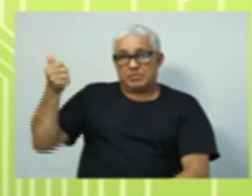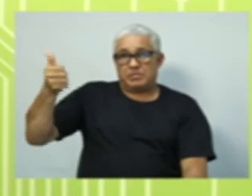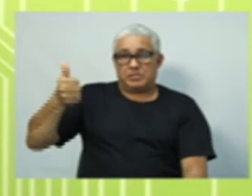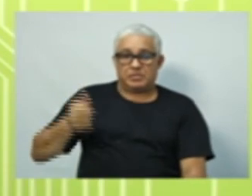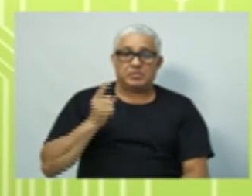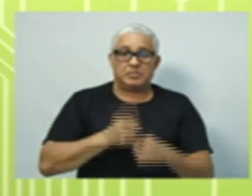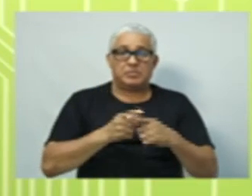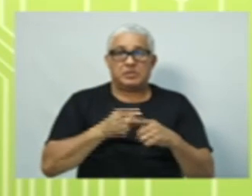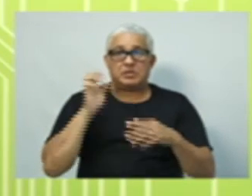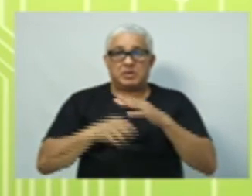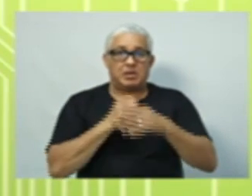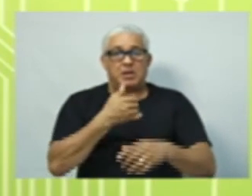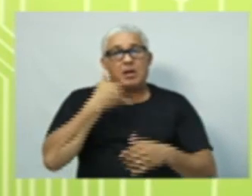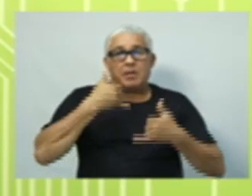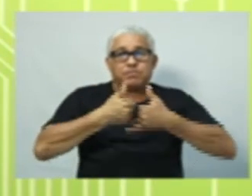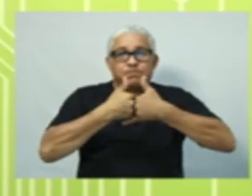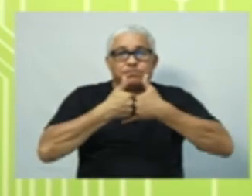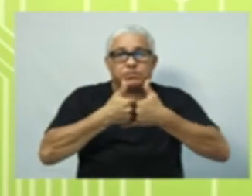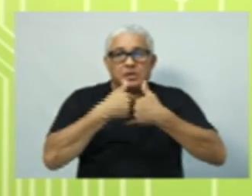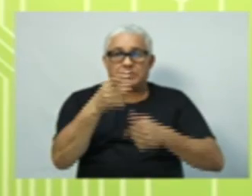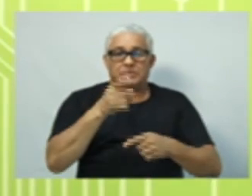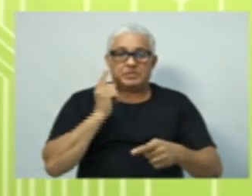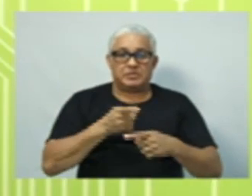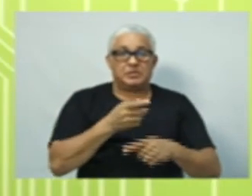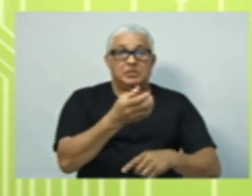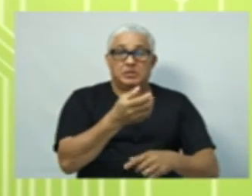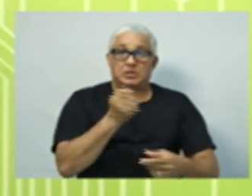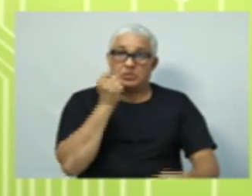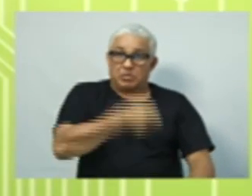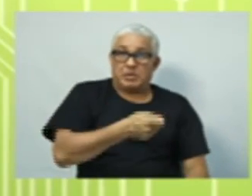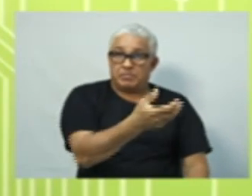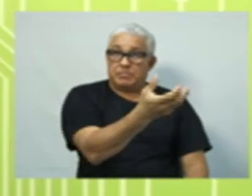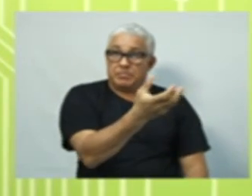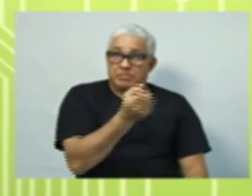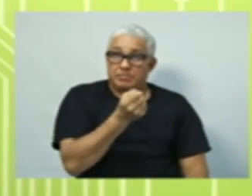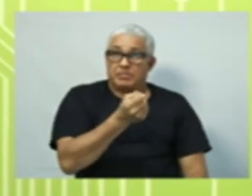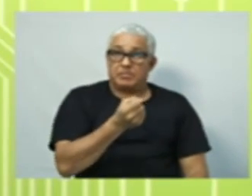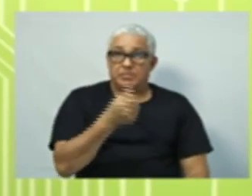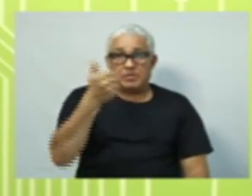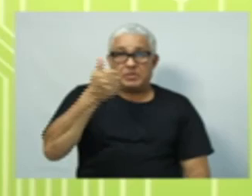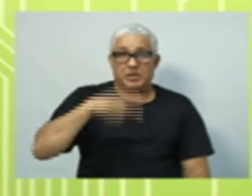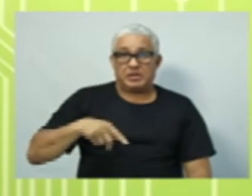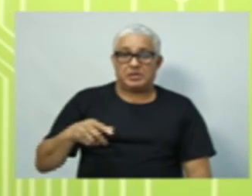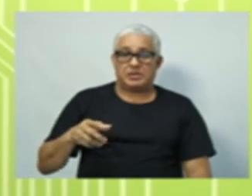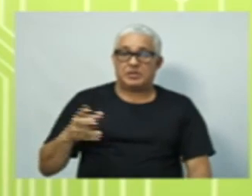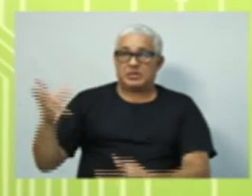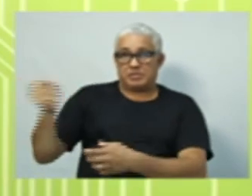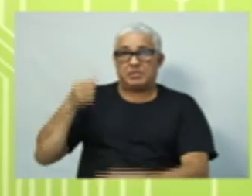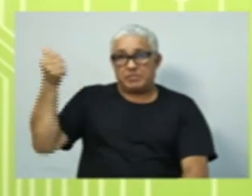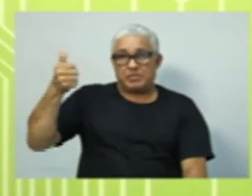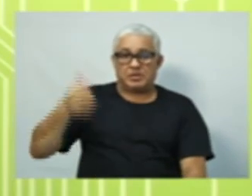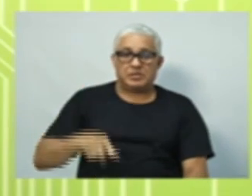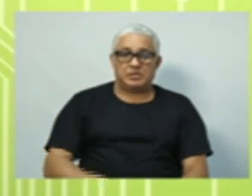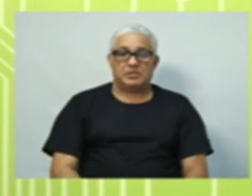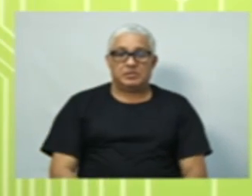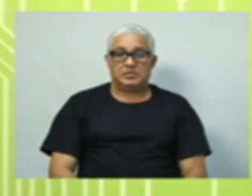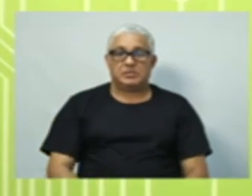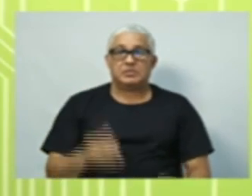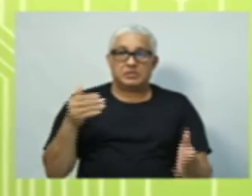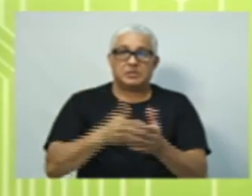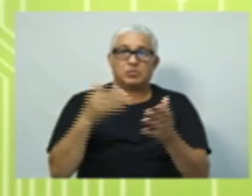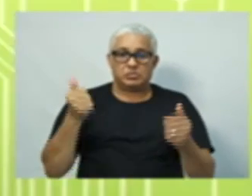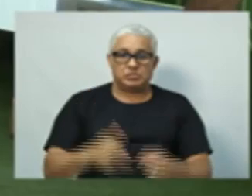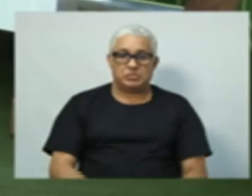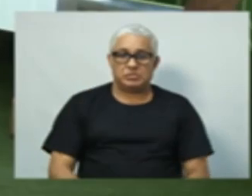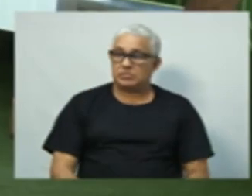ligam bastante pra você quem cobra primeiro é quem recebe primeiro quem não cobra não recebe é o cara deixa por último até paga mas deixa tudo ok